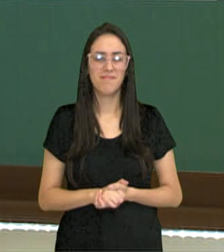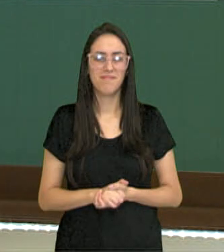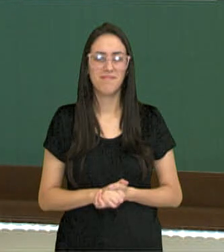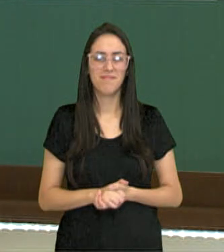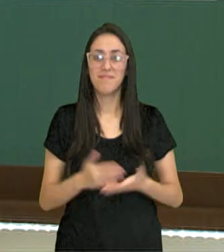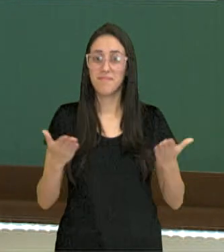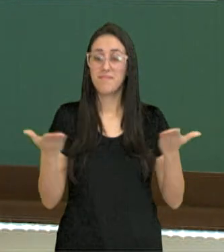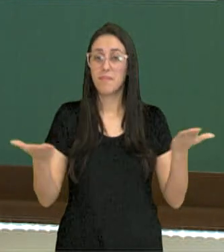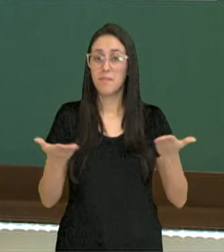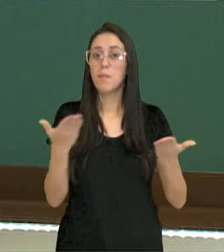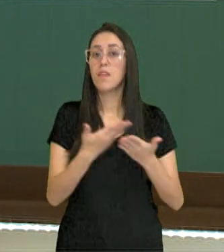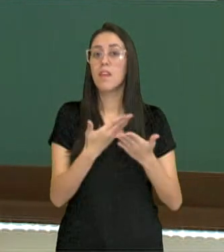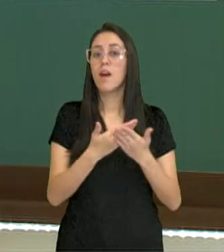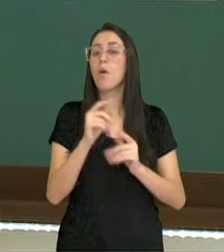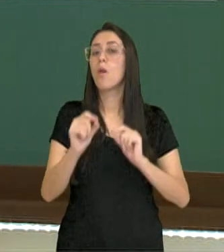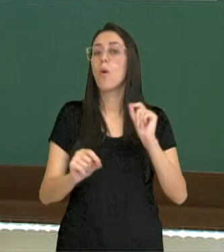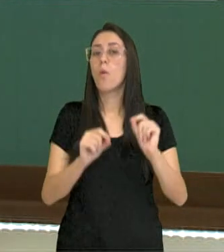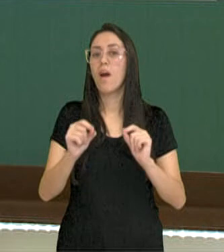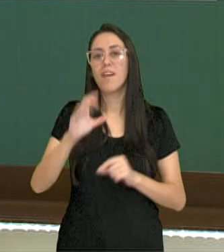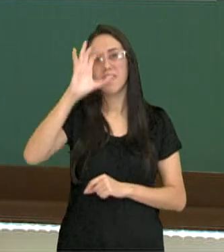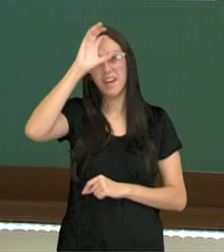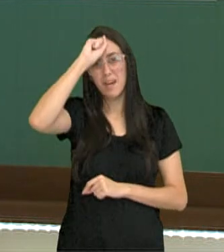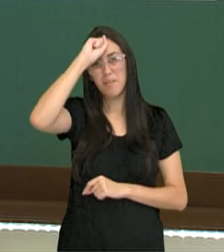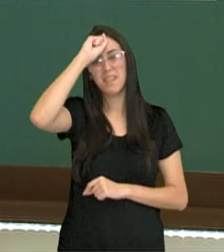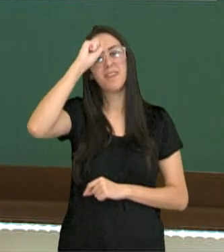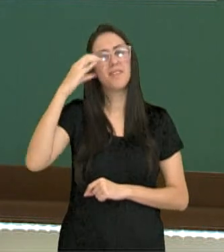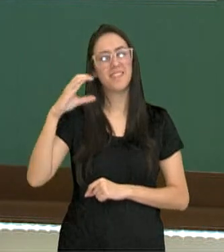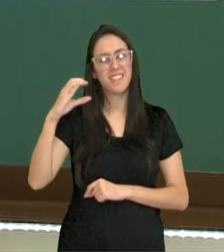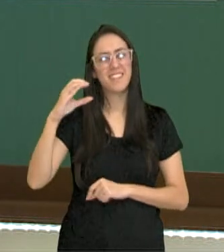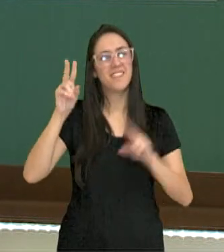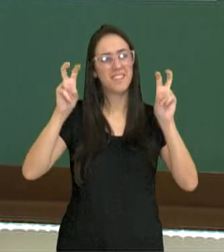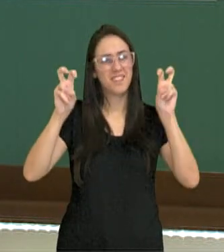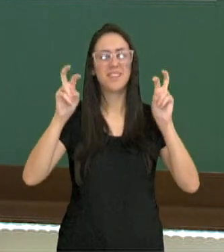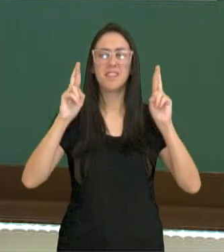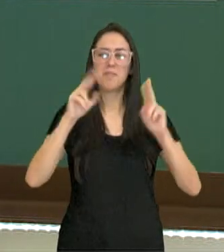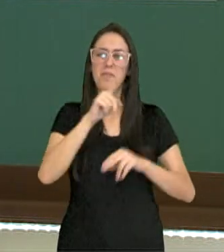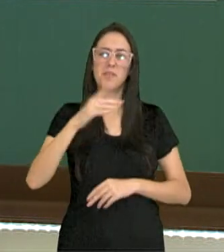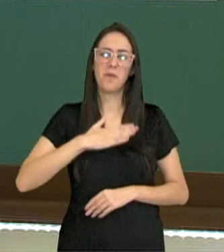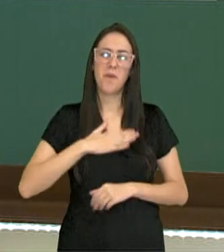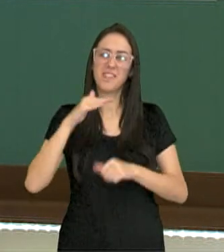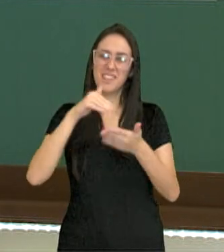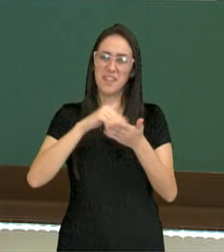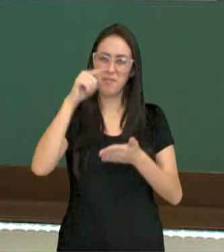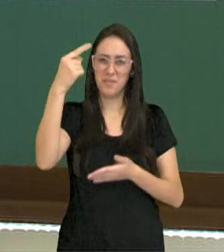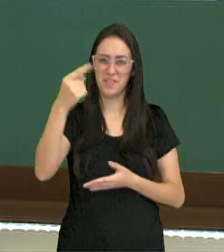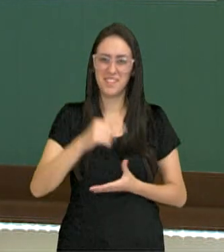Nessa aula, nós falamos sobre as gimnospermas. Espero que vocês tenham gostado. Até breve!